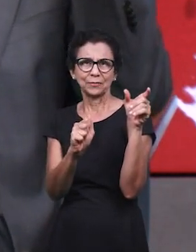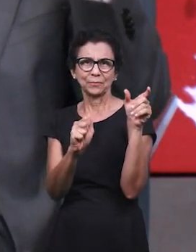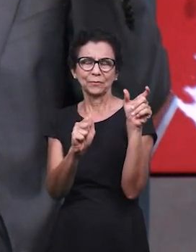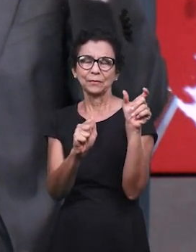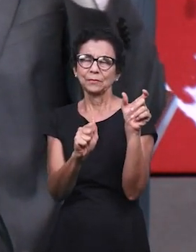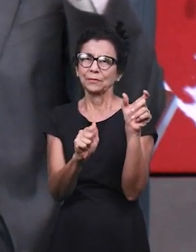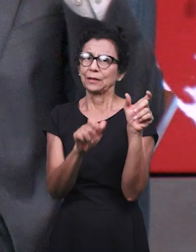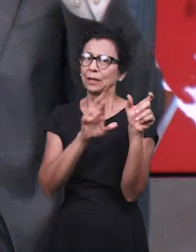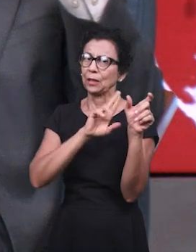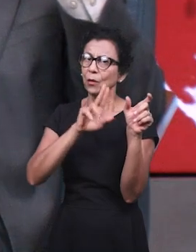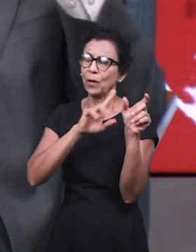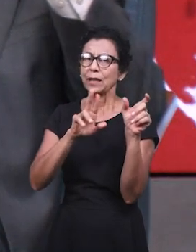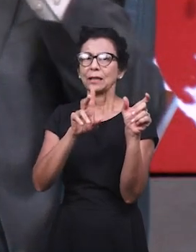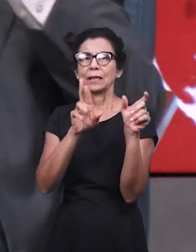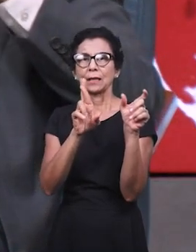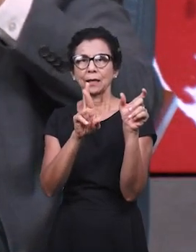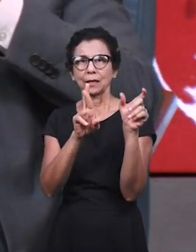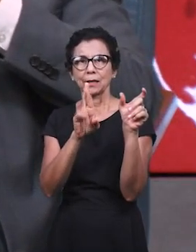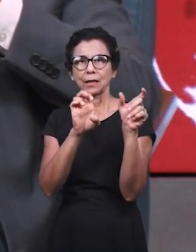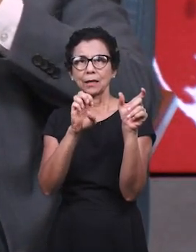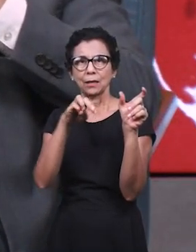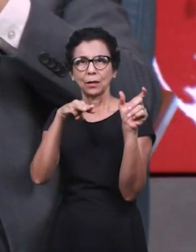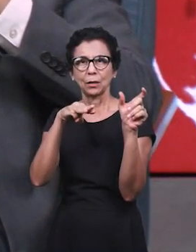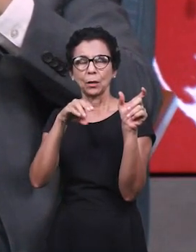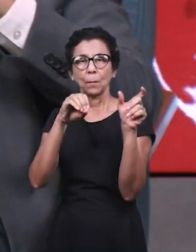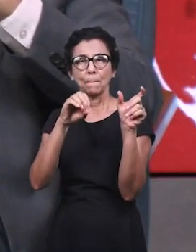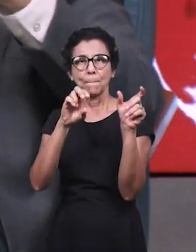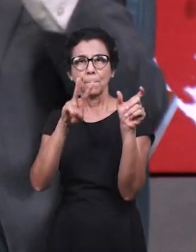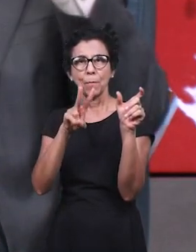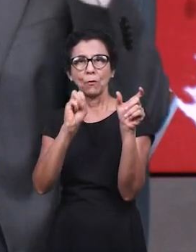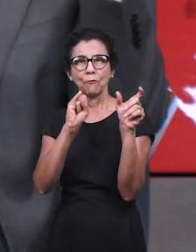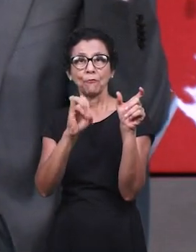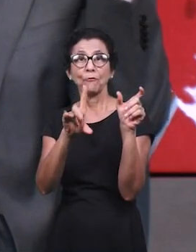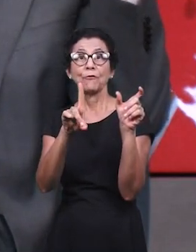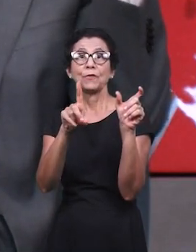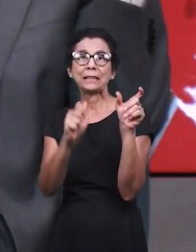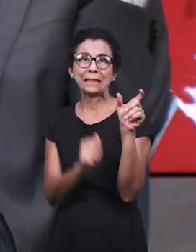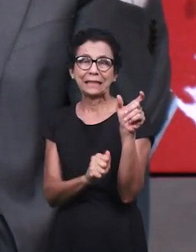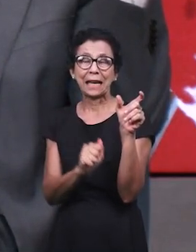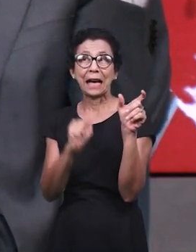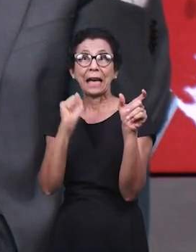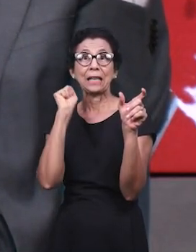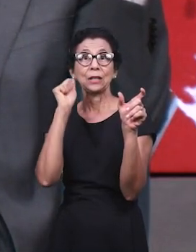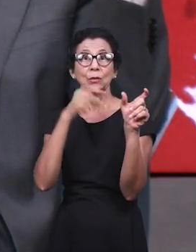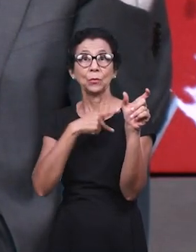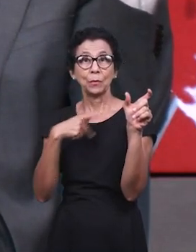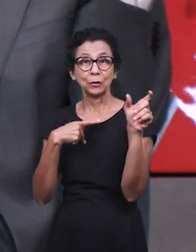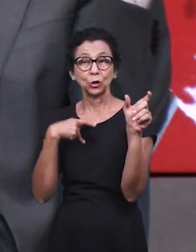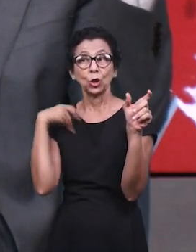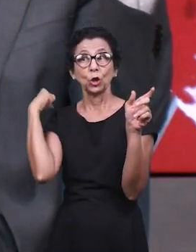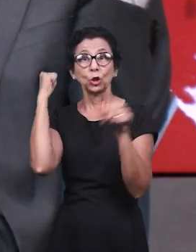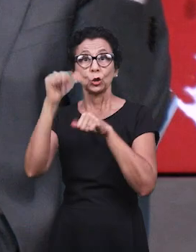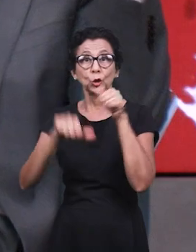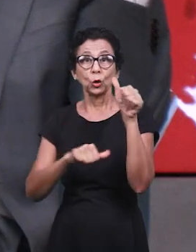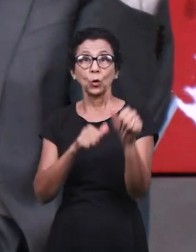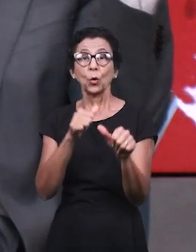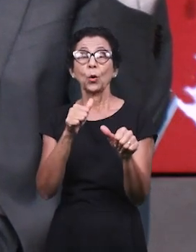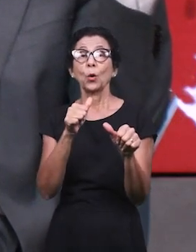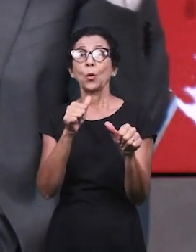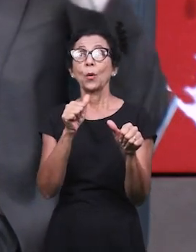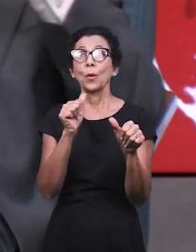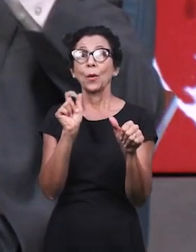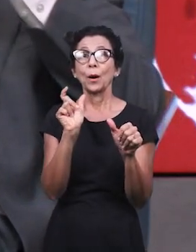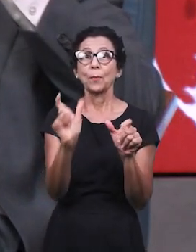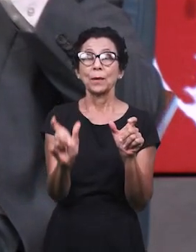ele colocou a igreja de pé e fez a seguinte pergunta: aqueles que têm uma pedra para ser